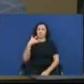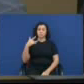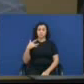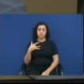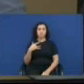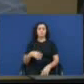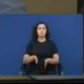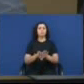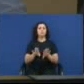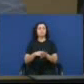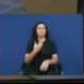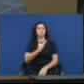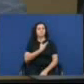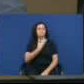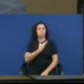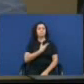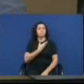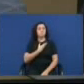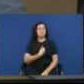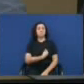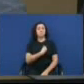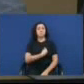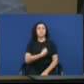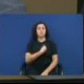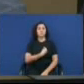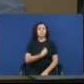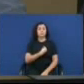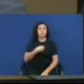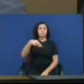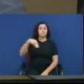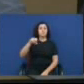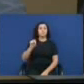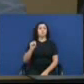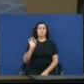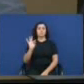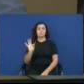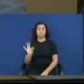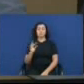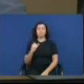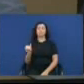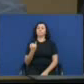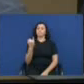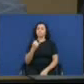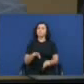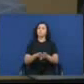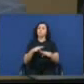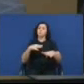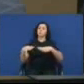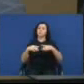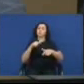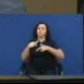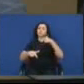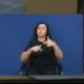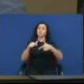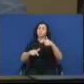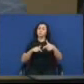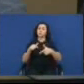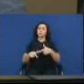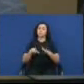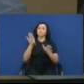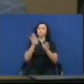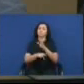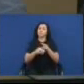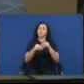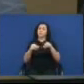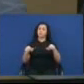nossos companheiros que nos honram muito, do MST, do Movimento dos Trabalhadores Rurais Sem